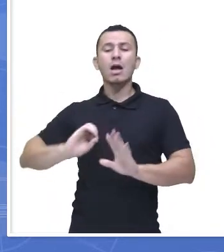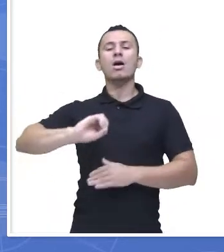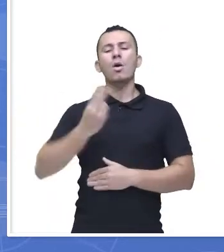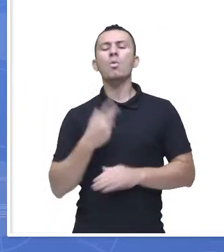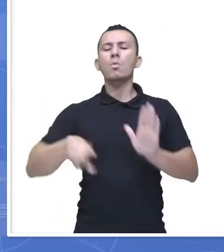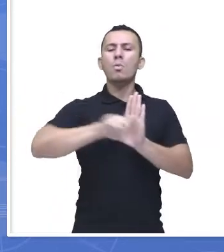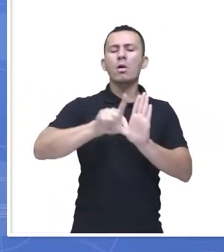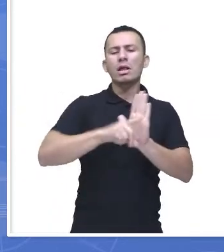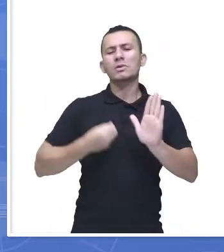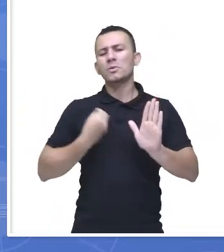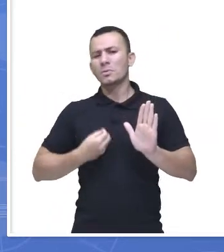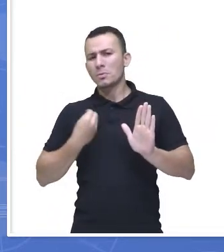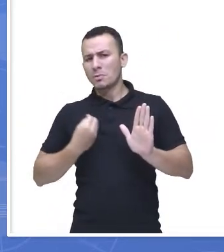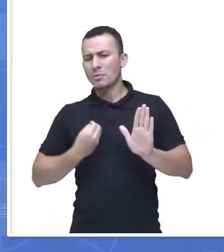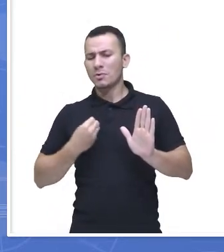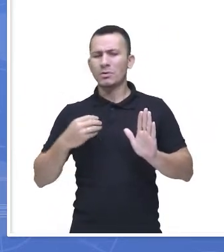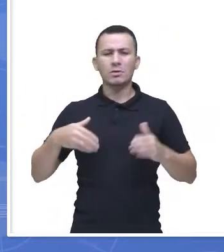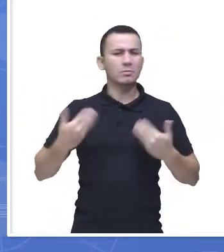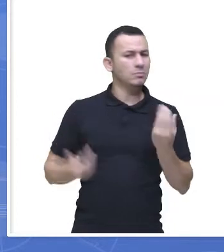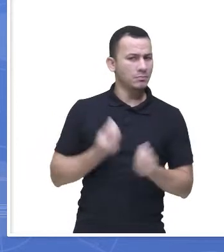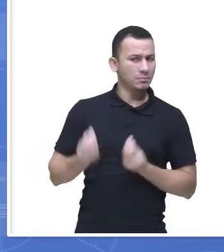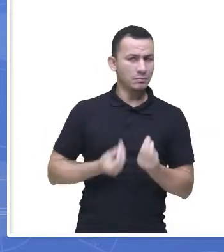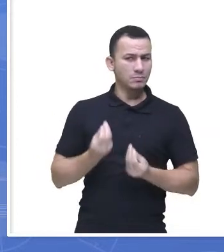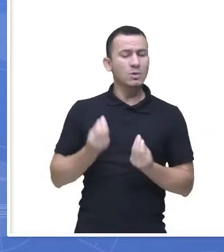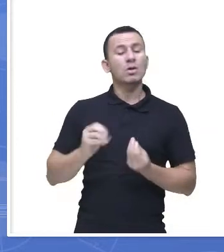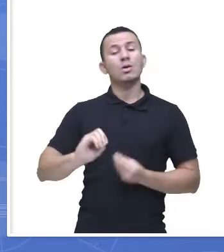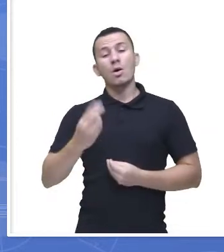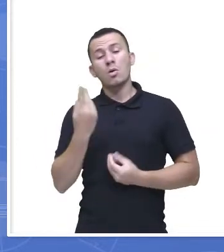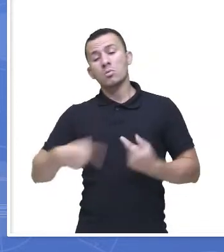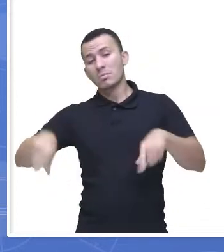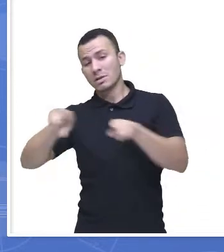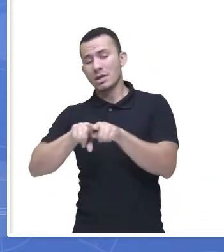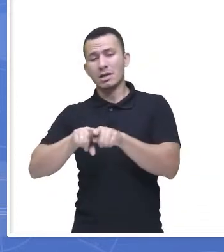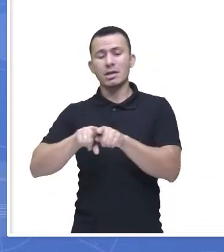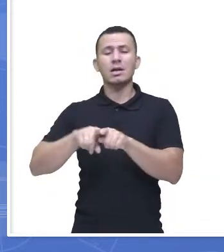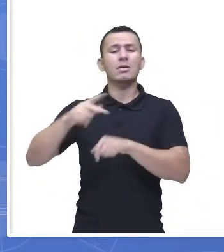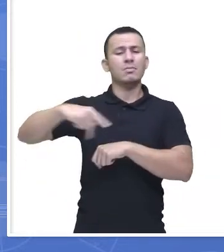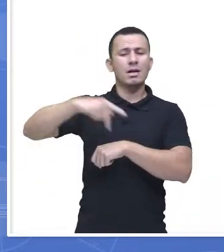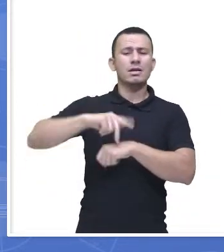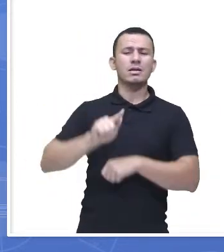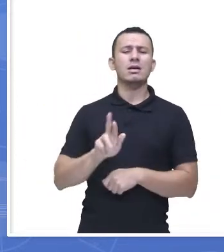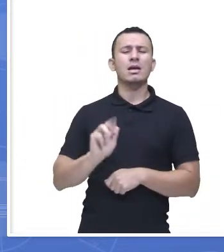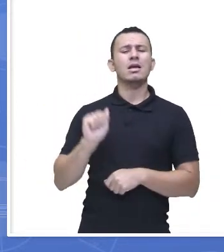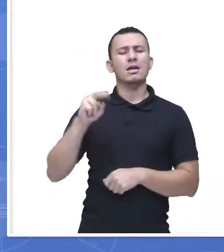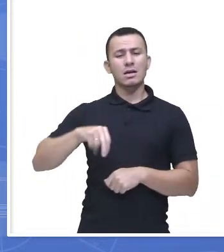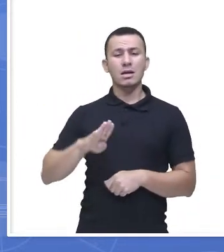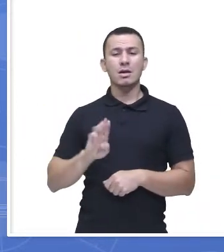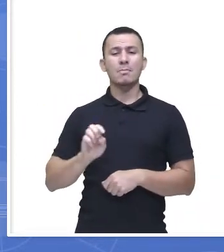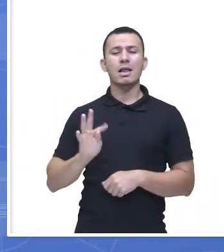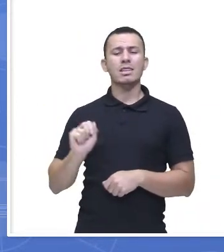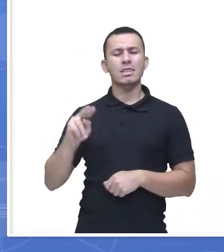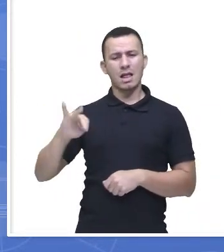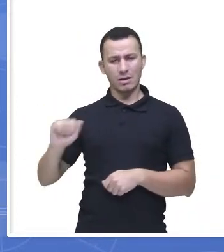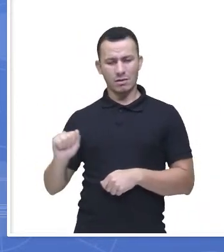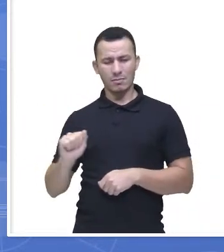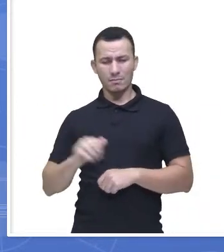não? Letra D, para a gente na tela. Diz o seguinte, a formalização de uma